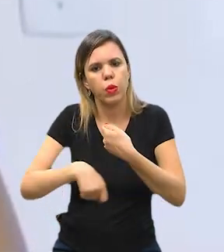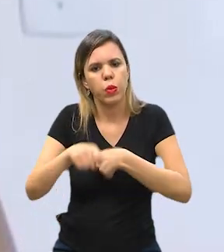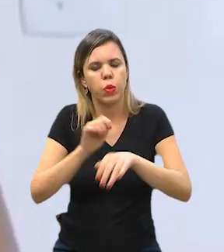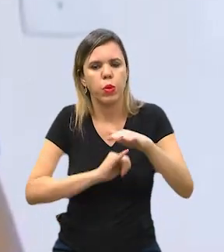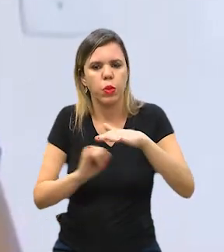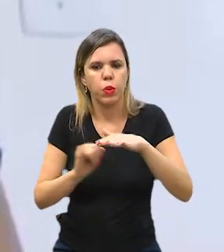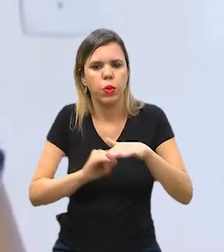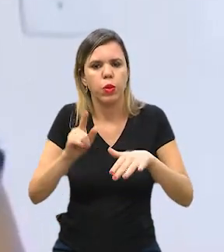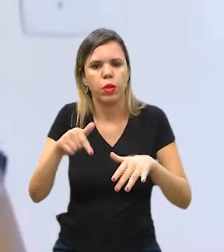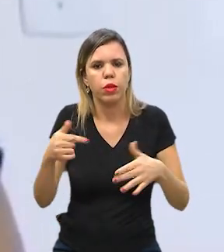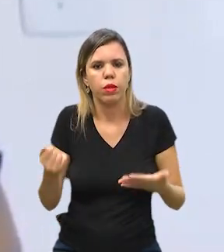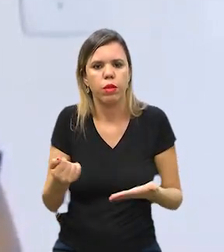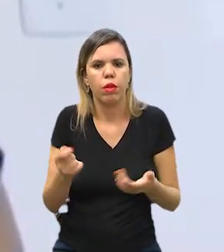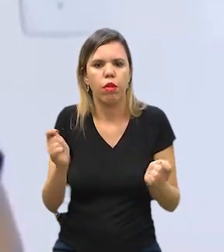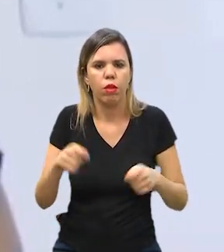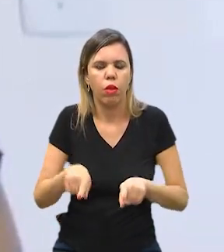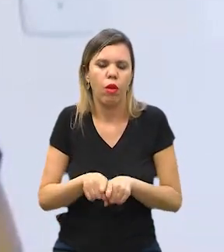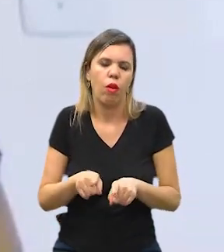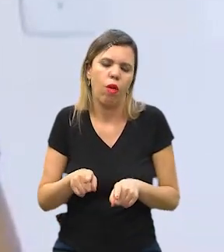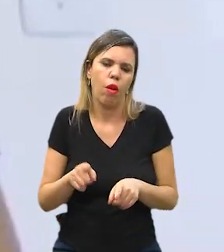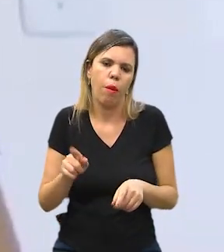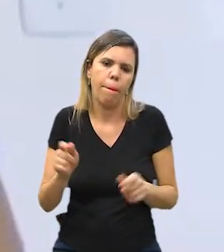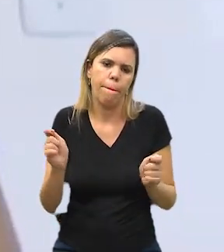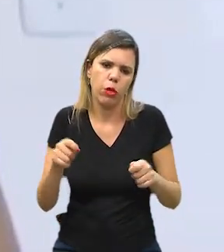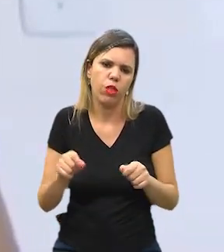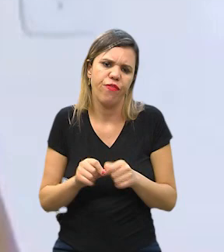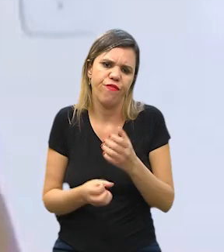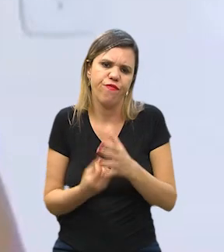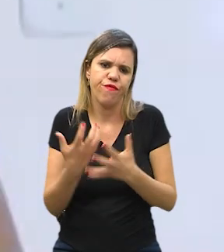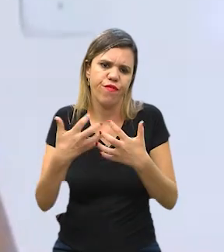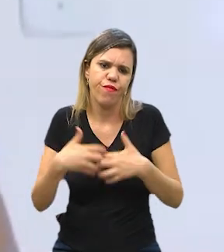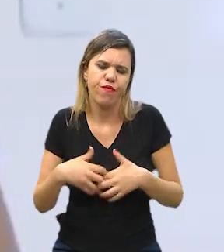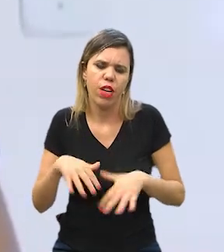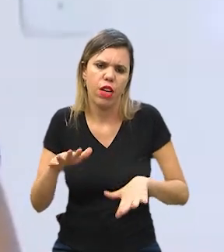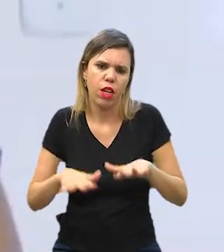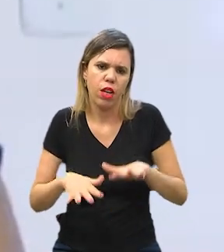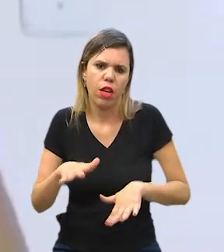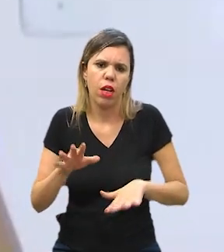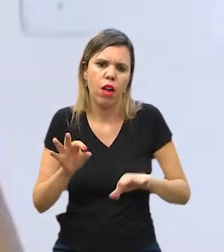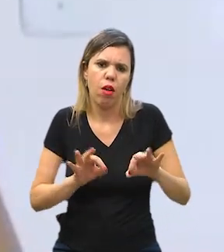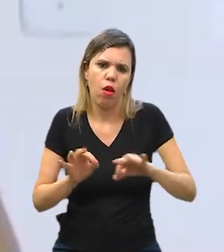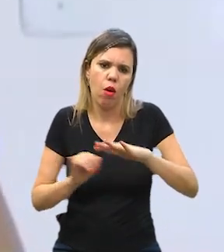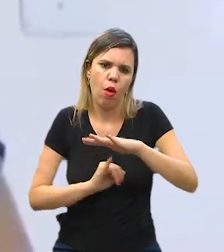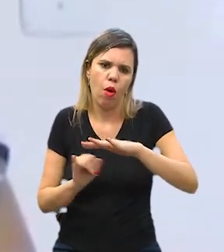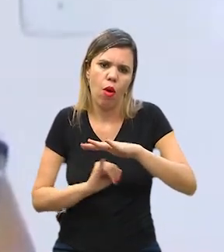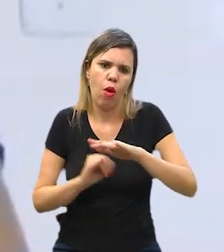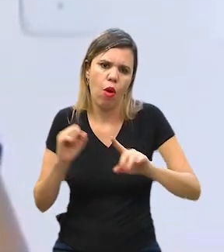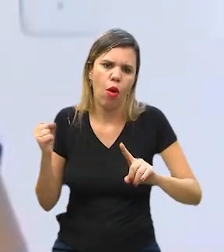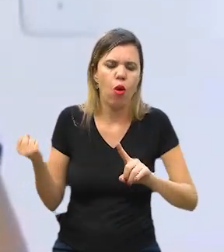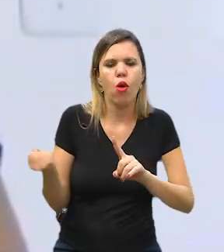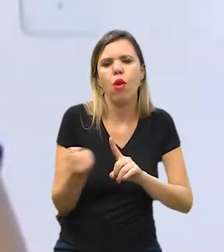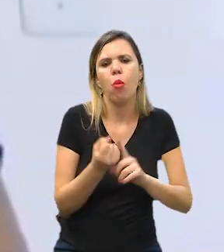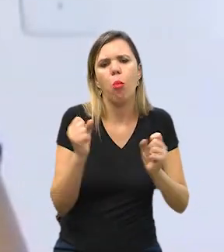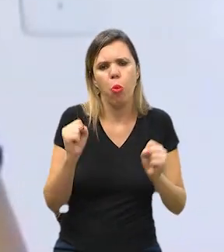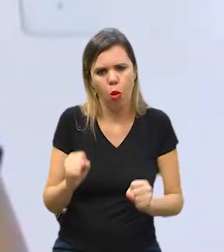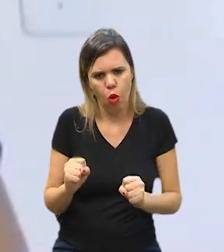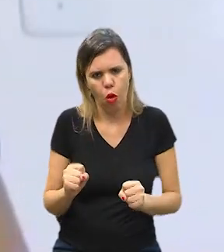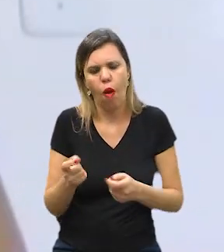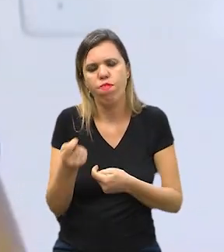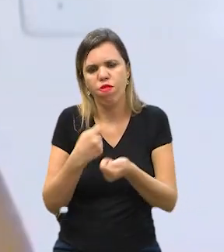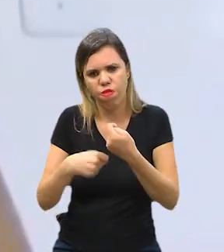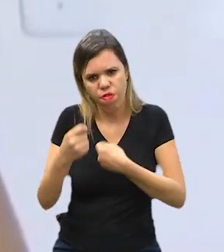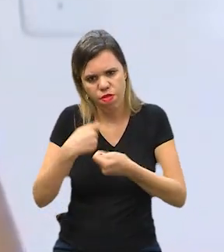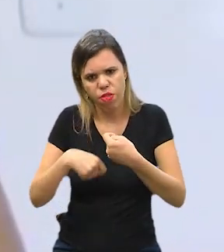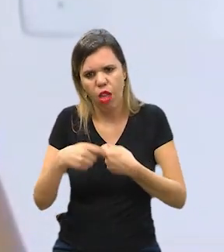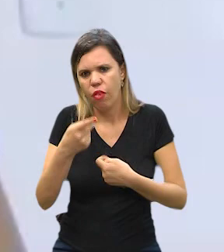aí a partir das organizações sociais é algo que é viável e que é possível. Muitas vezes as organizações sociais, elas